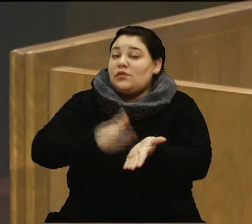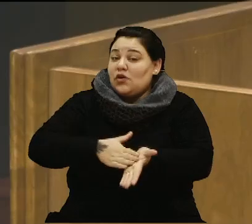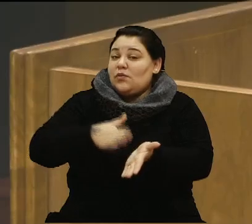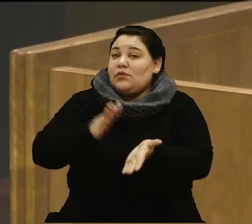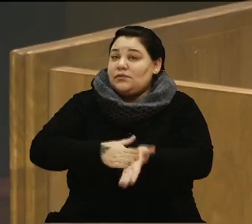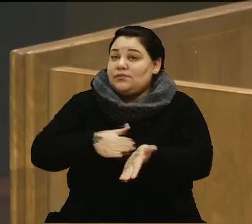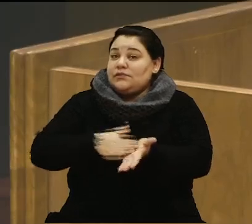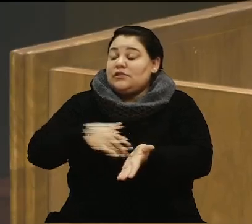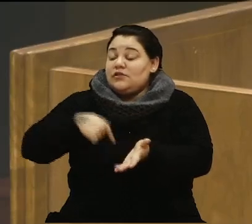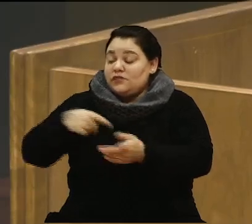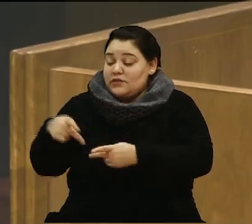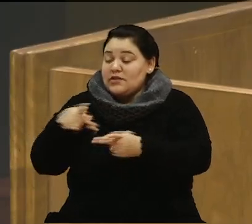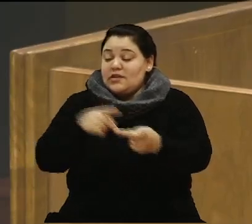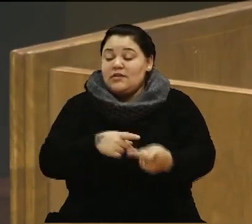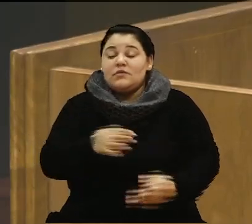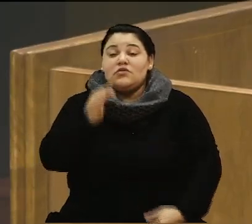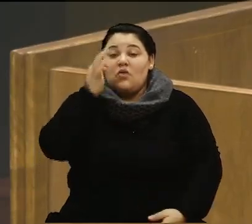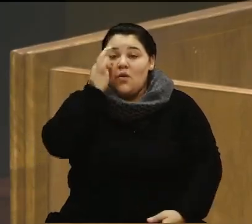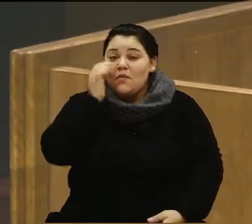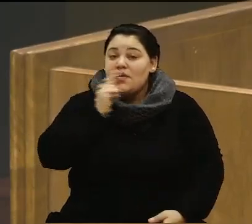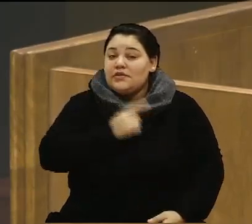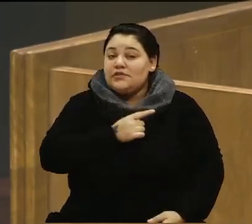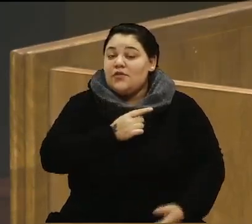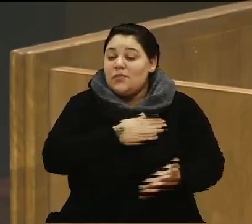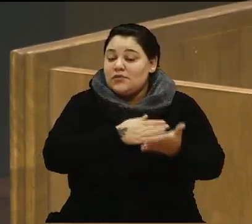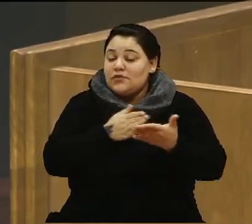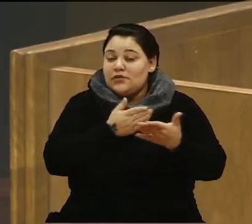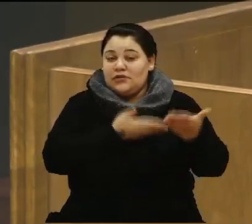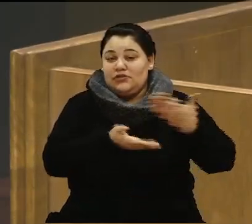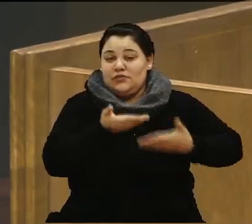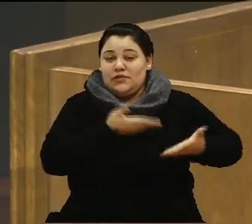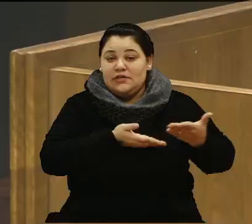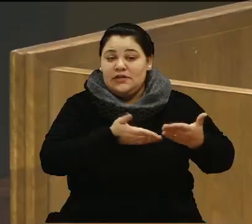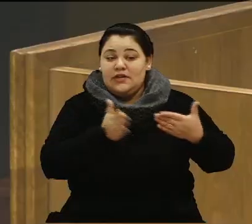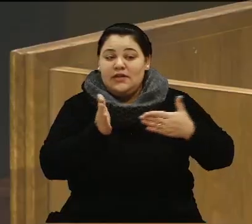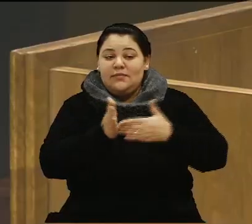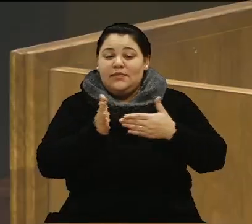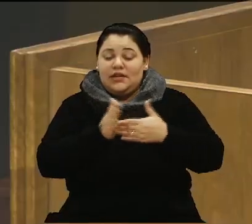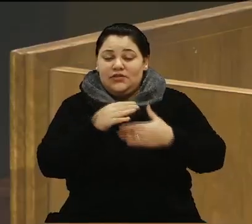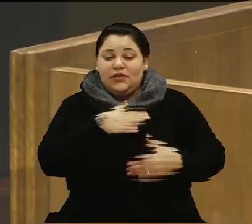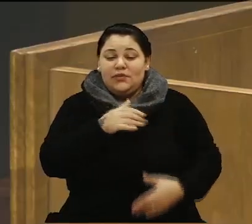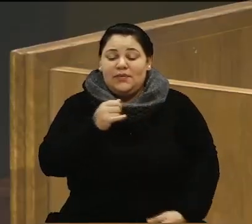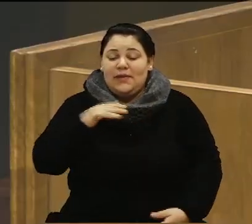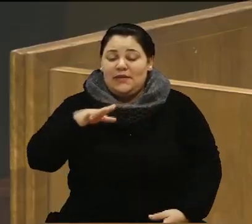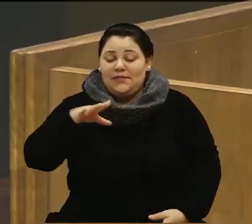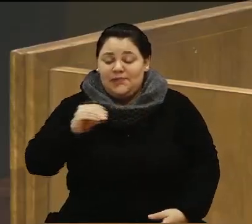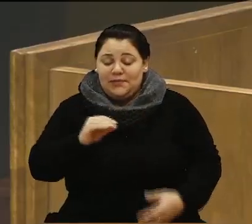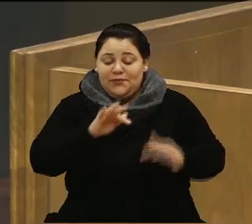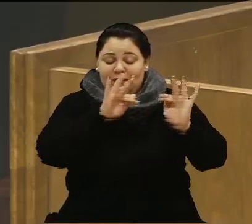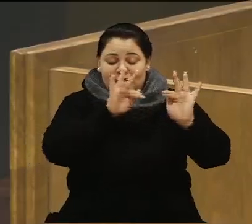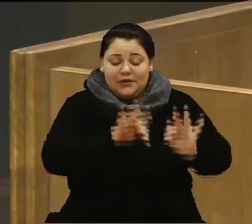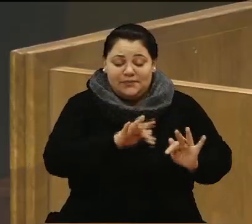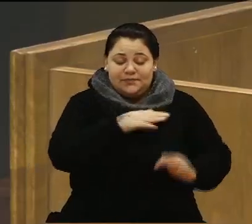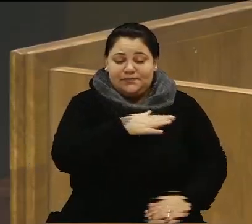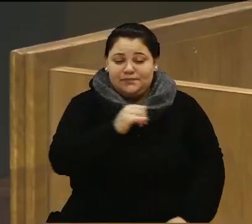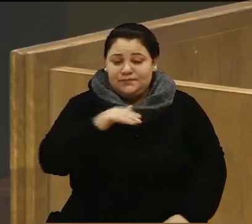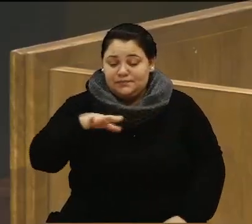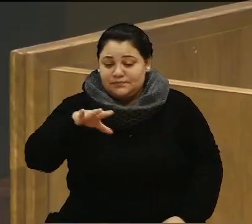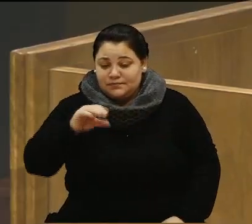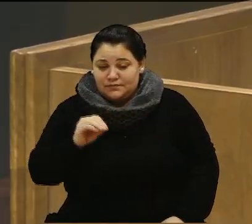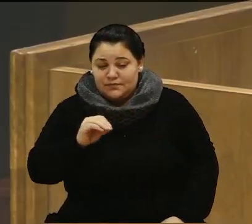ida lá no CEMAP, iniciou os atendimentos. E até maio, final de maio, tinha sido chamado